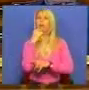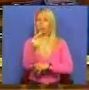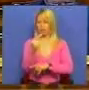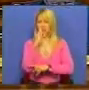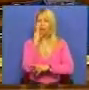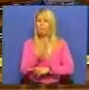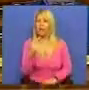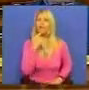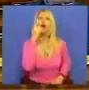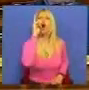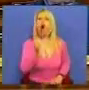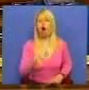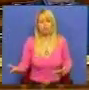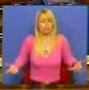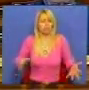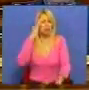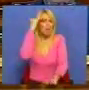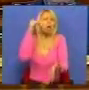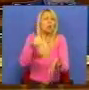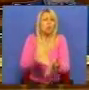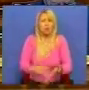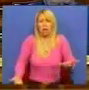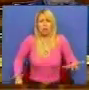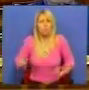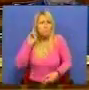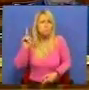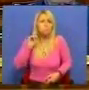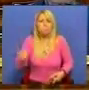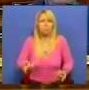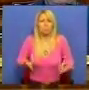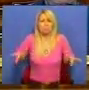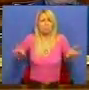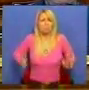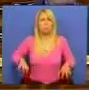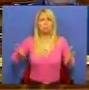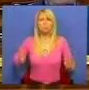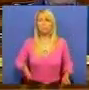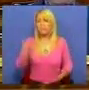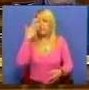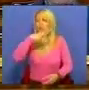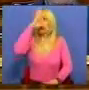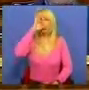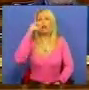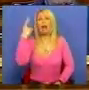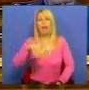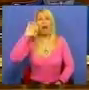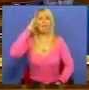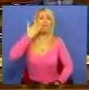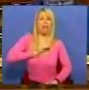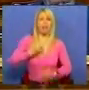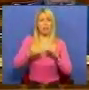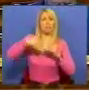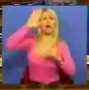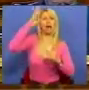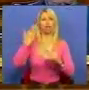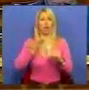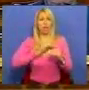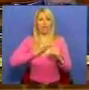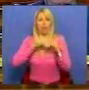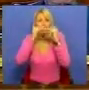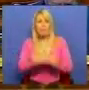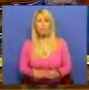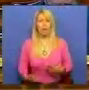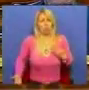seguinte: pouco interessam esses resultados, pouco interessa ao Estado se tem déficit a mais, se tem dívida a menos, pouco interessa.